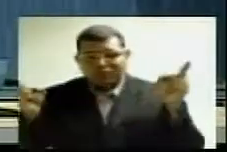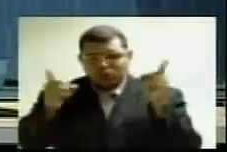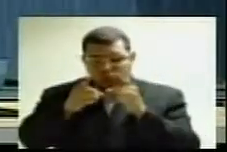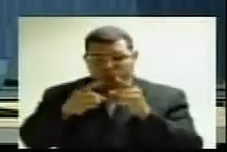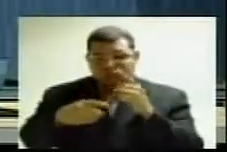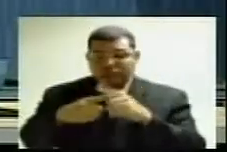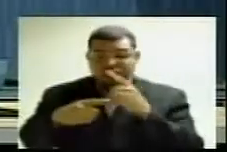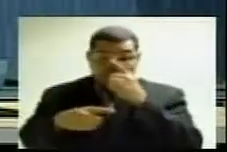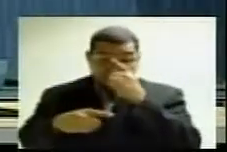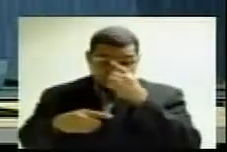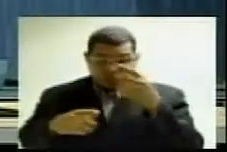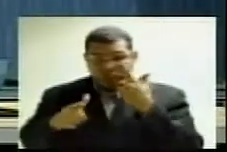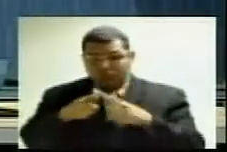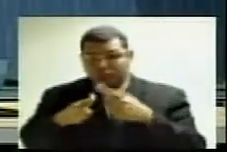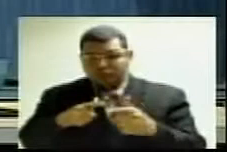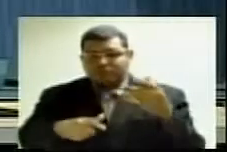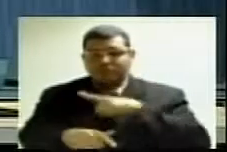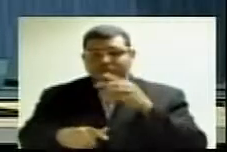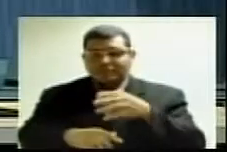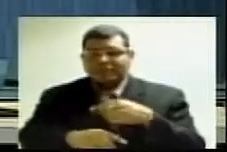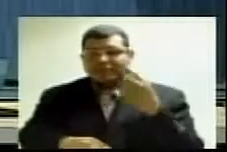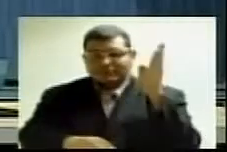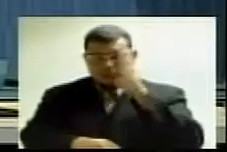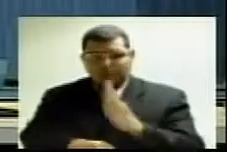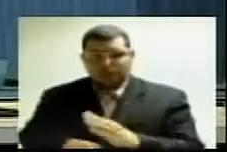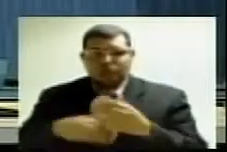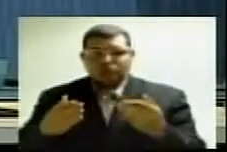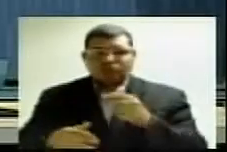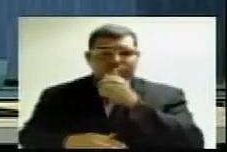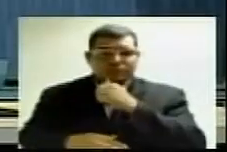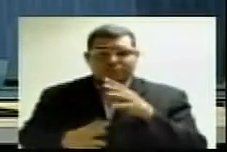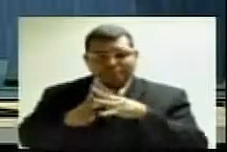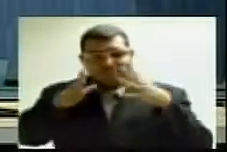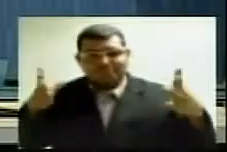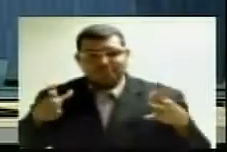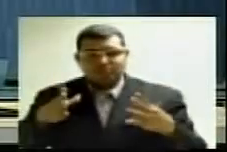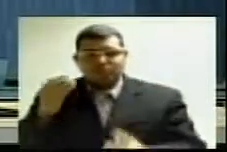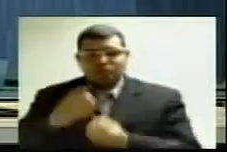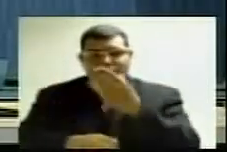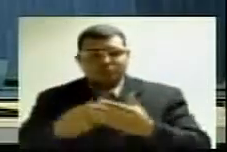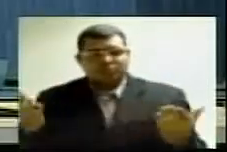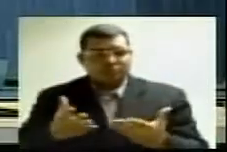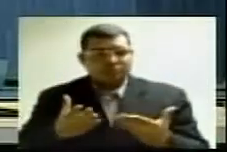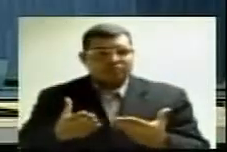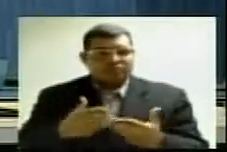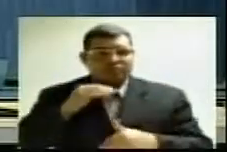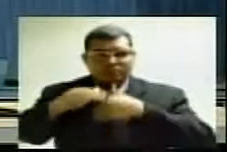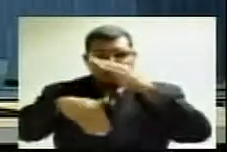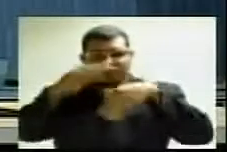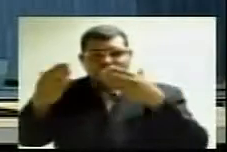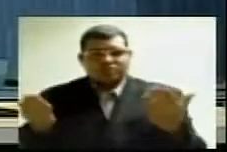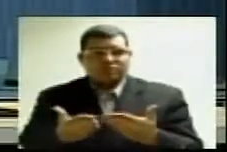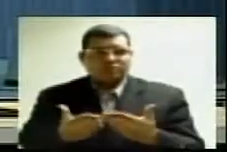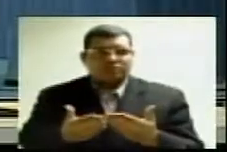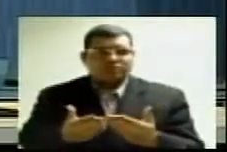diminuir por conta da crise econômica que toma conta do nosso país. Juros altos, inflação alta e